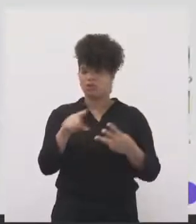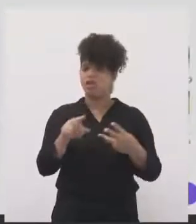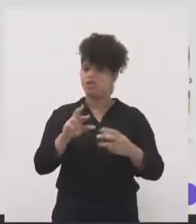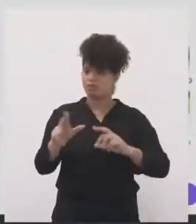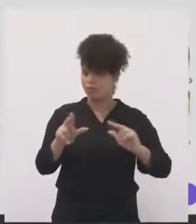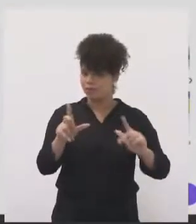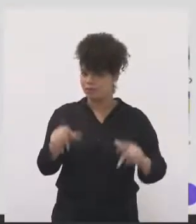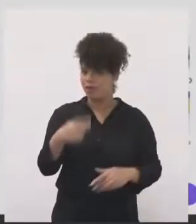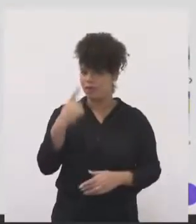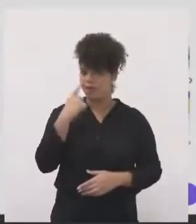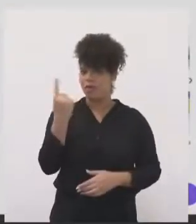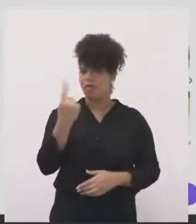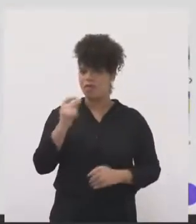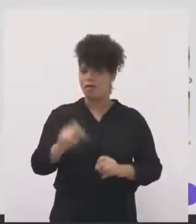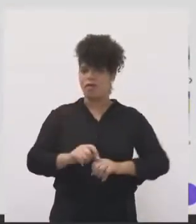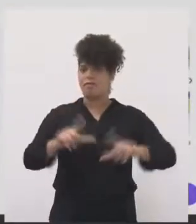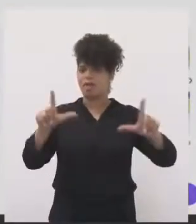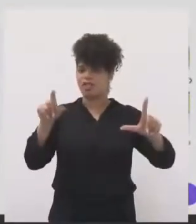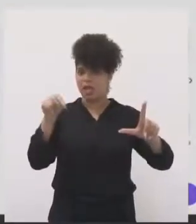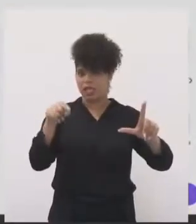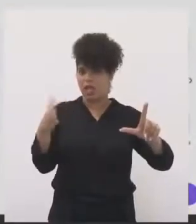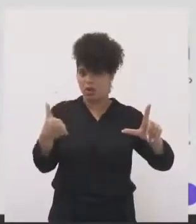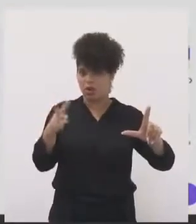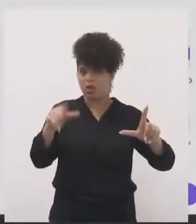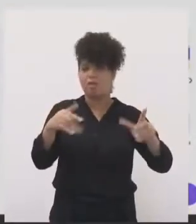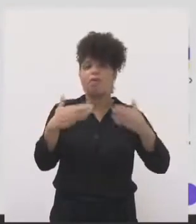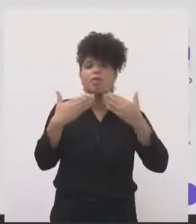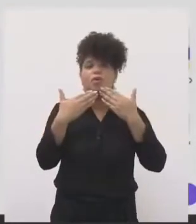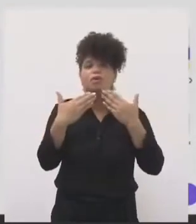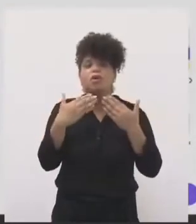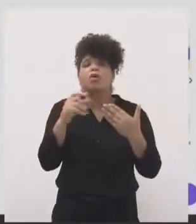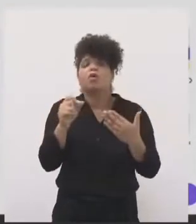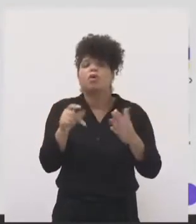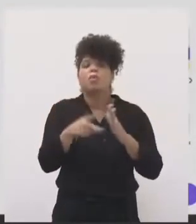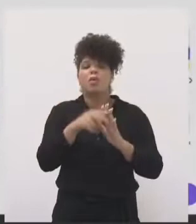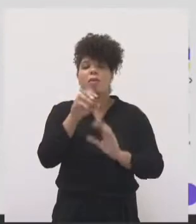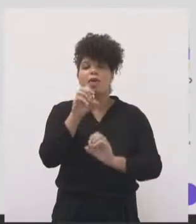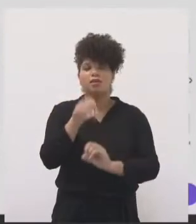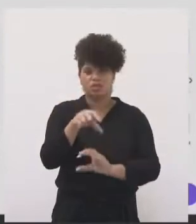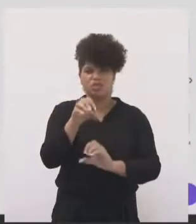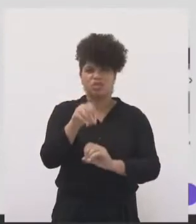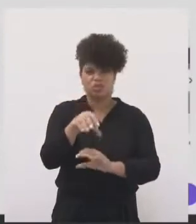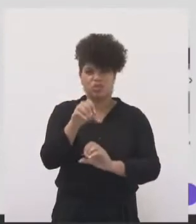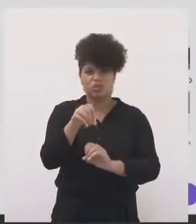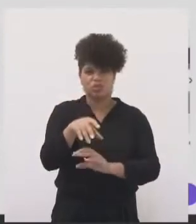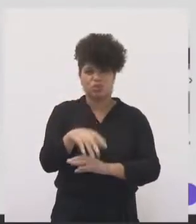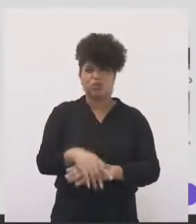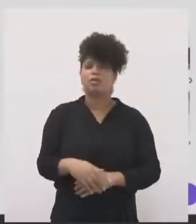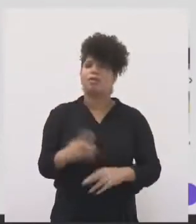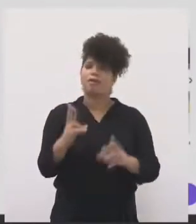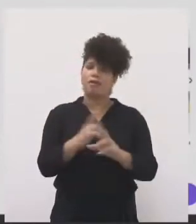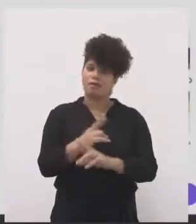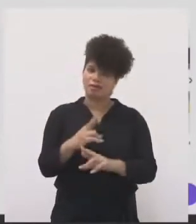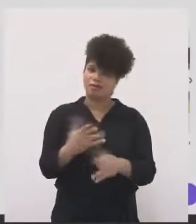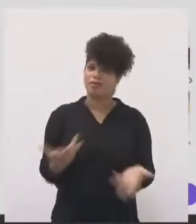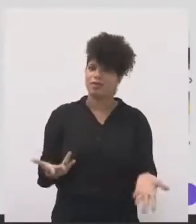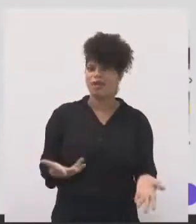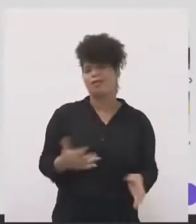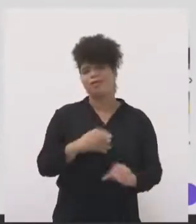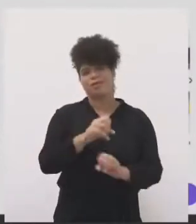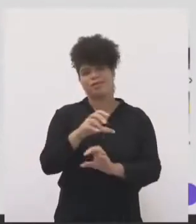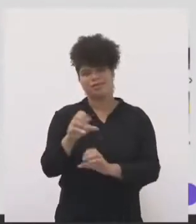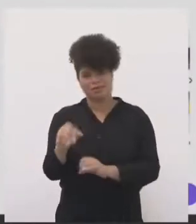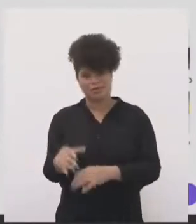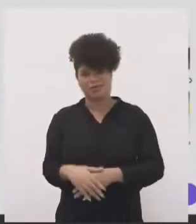primeira página eu já vejo recomendações relacionadas à educação. Então, aqui é um outro